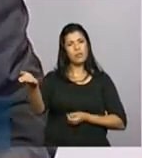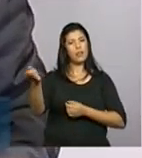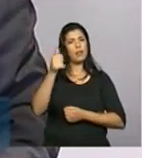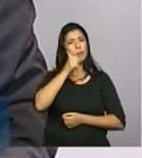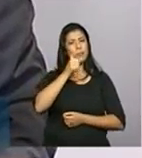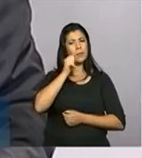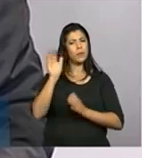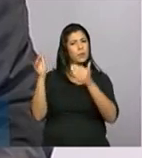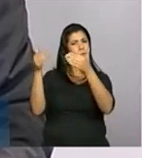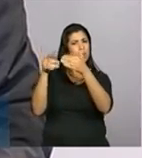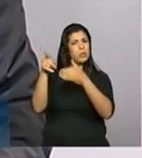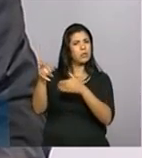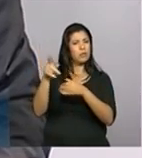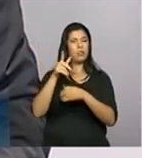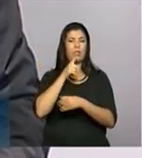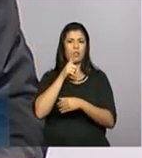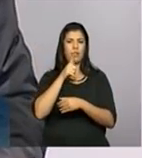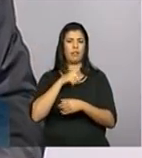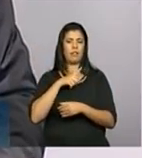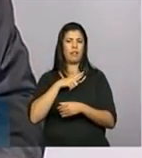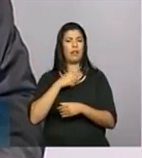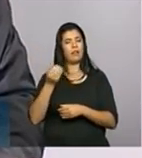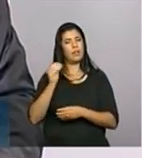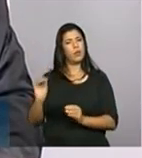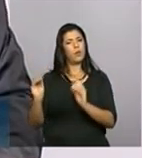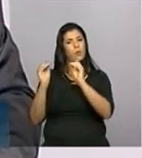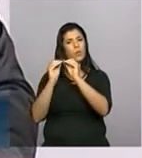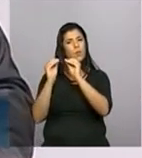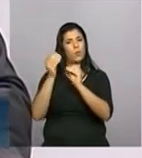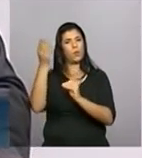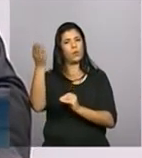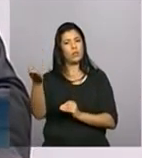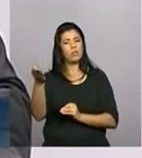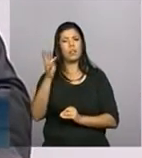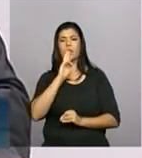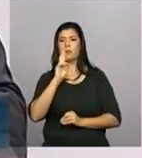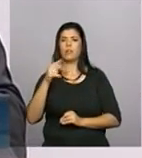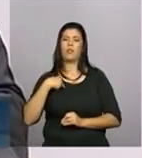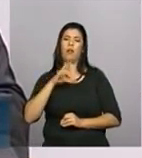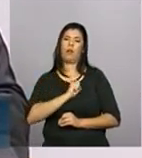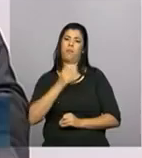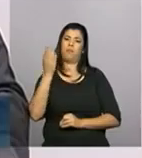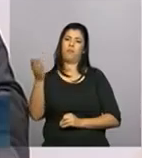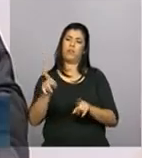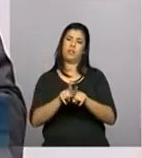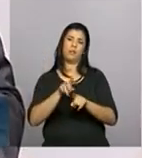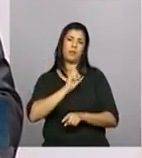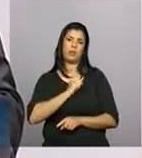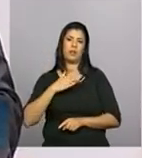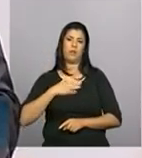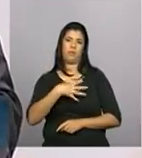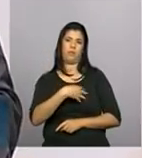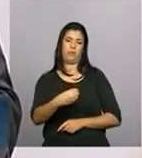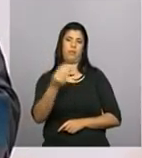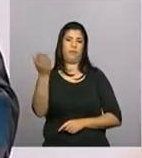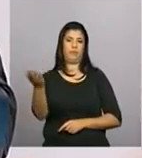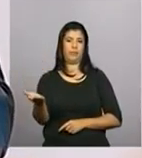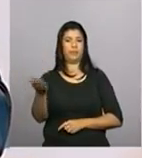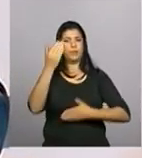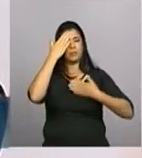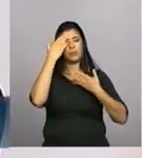próxima. Quero te dar um beijo, dizer que te amo e aos nossos filhos também